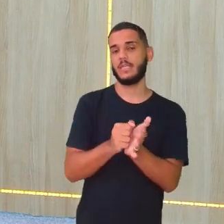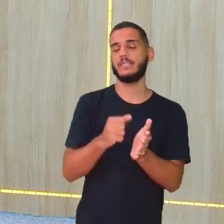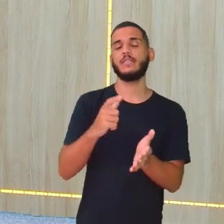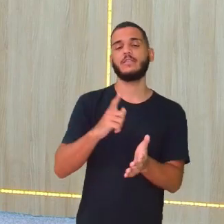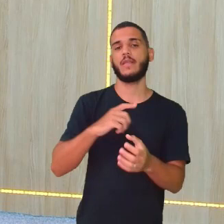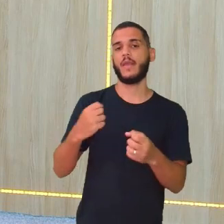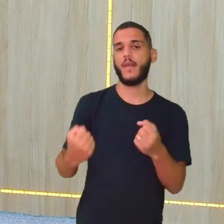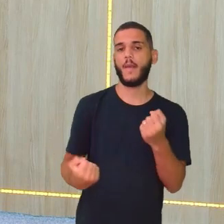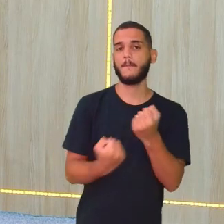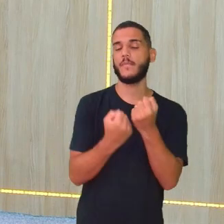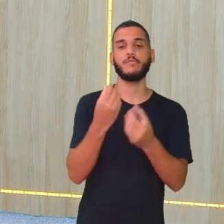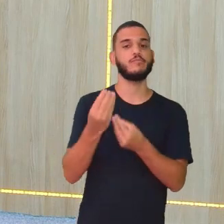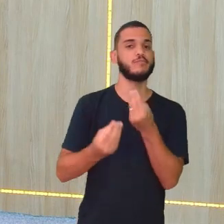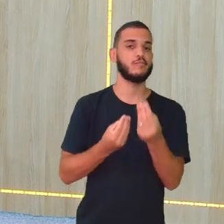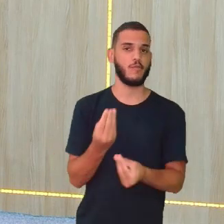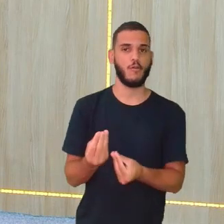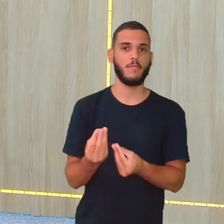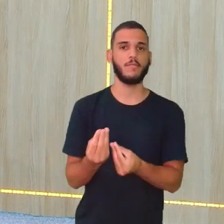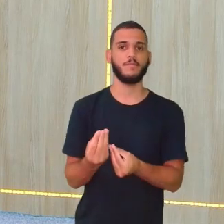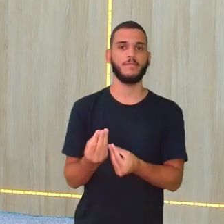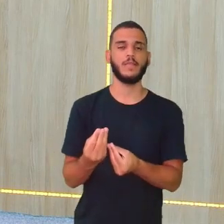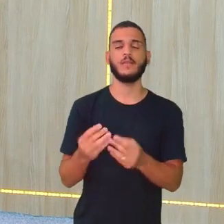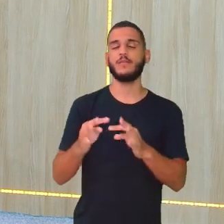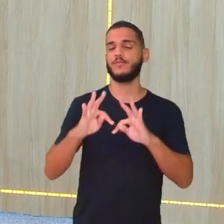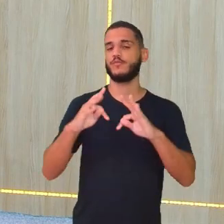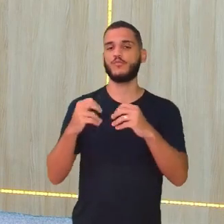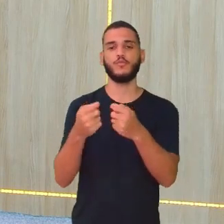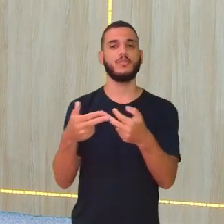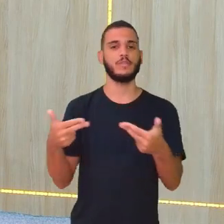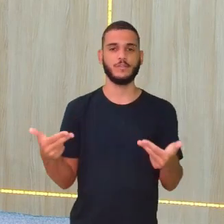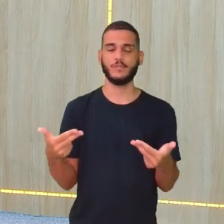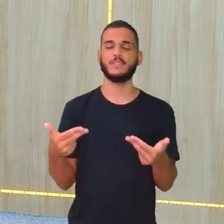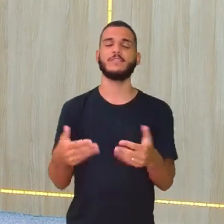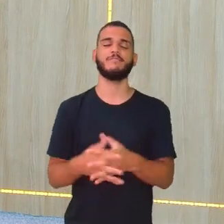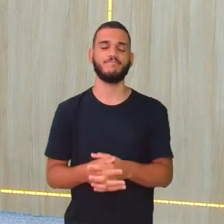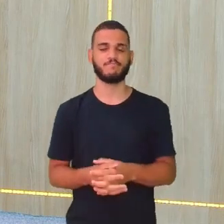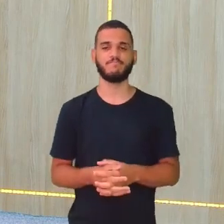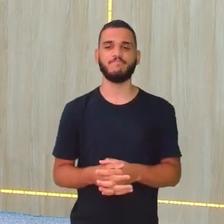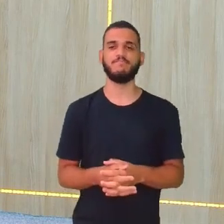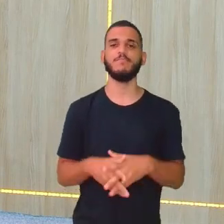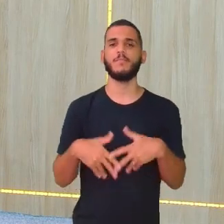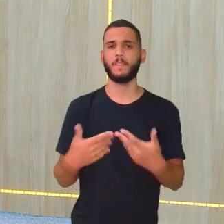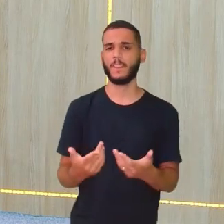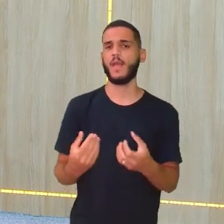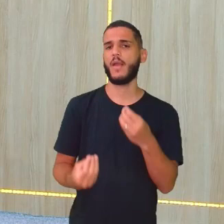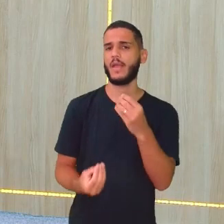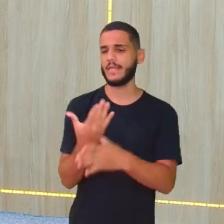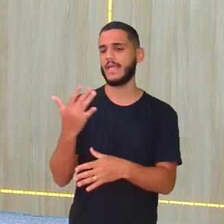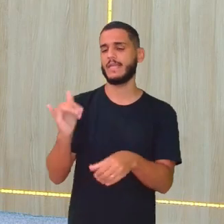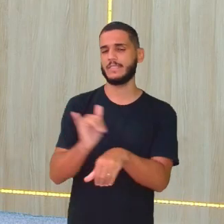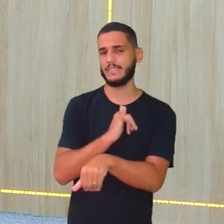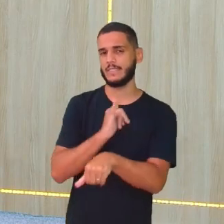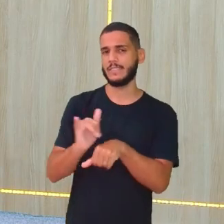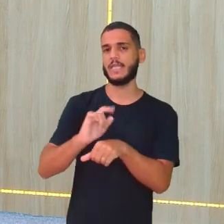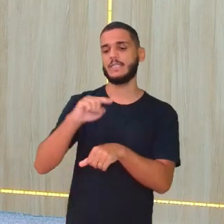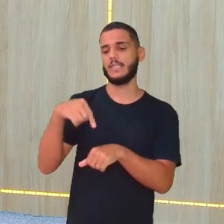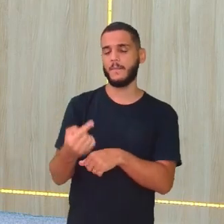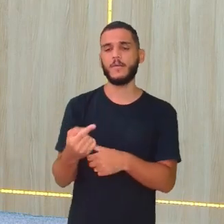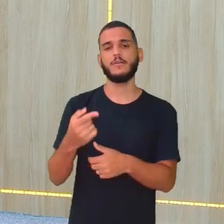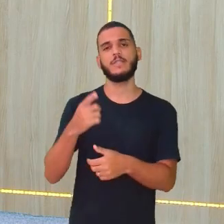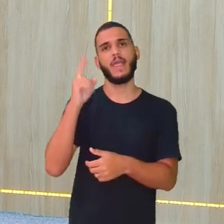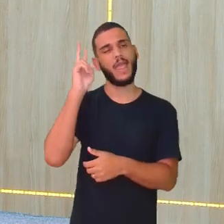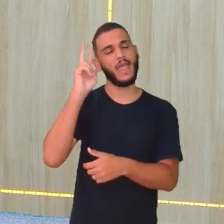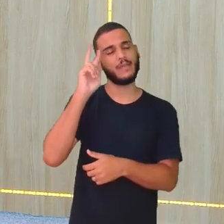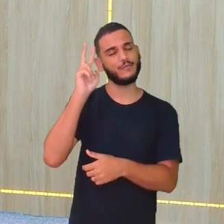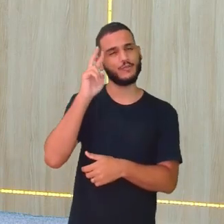esse apoio, vamos dizer assim, dos fatos dessa história. Um apoio factual, né? Apoio factual. Para a gente montar direitinho, para dizer, olha, não é uma